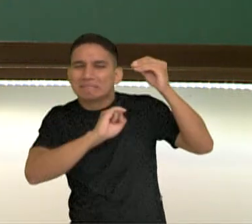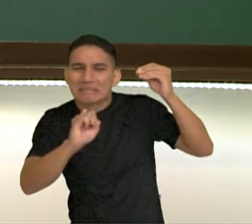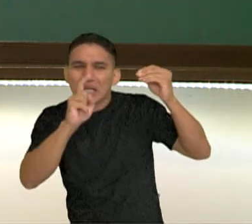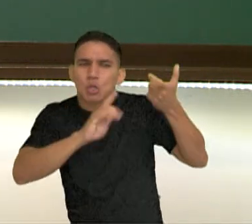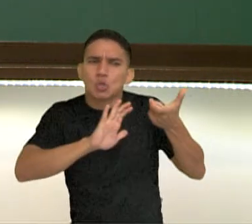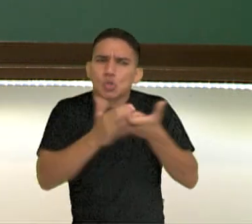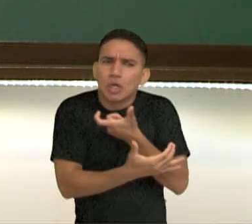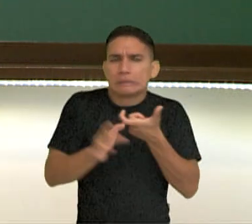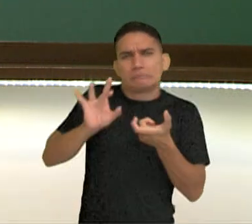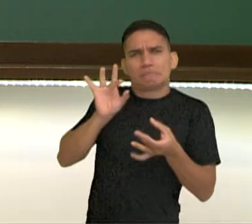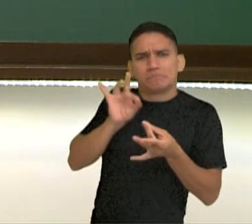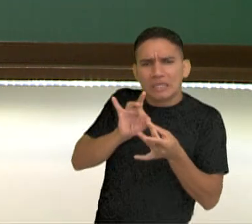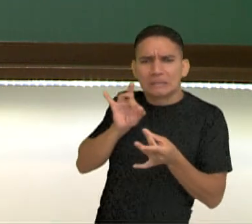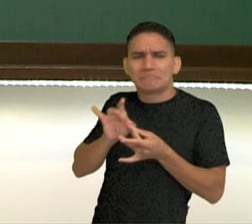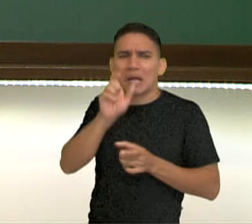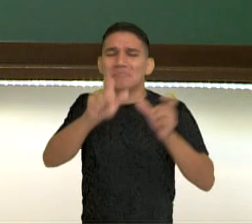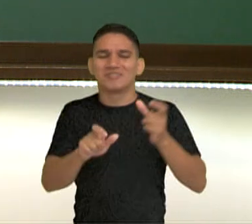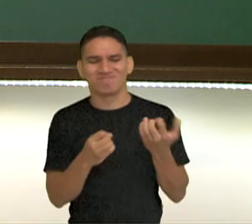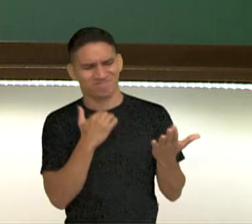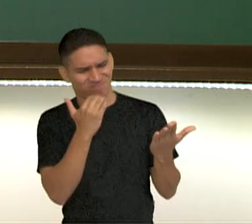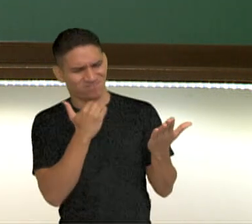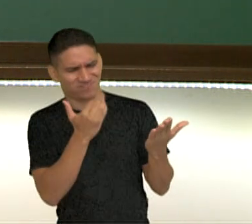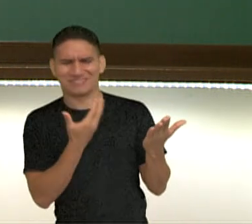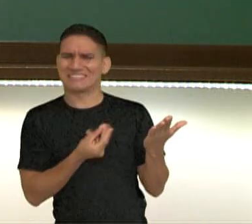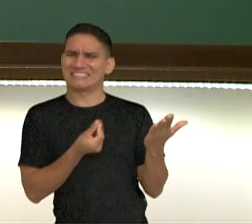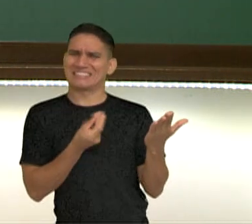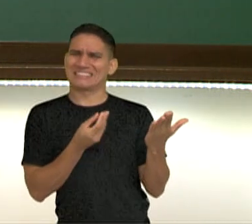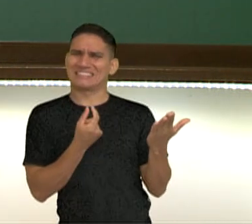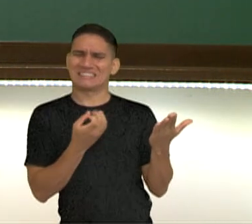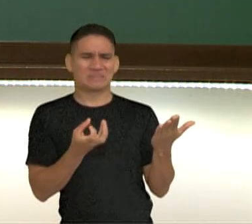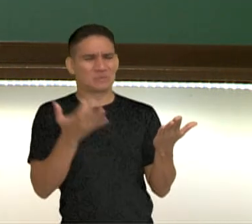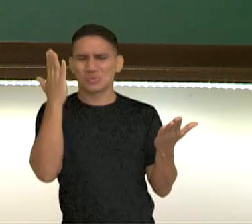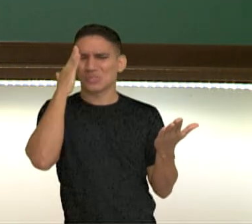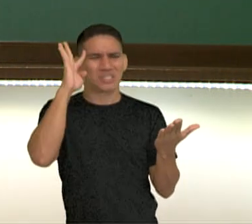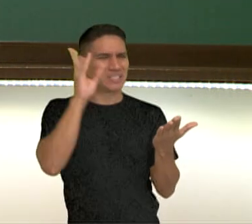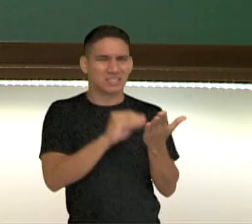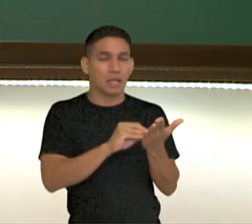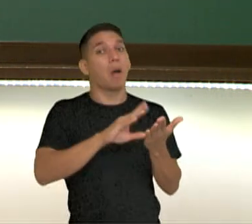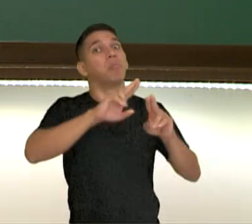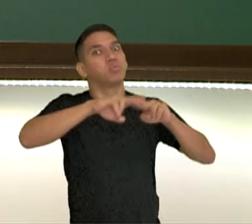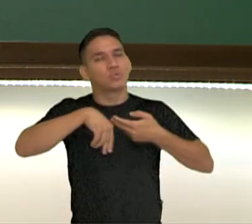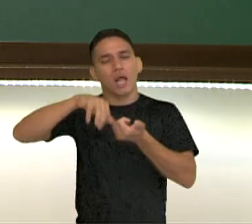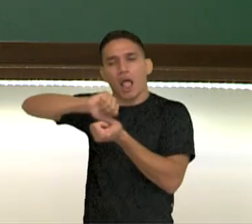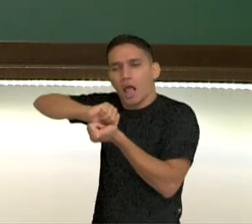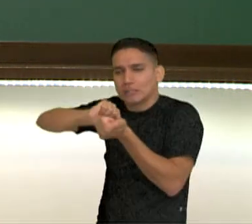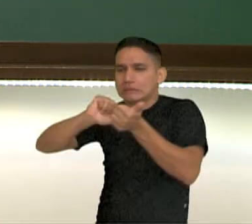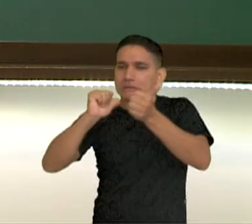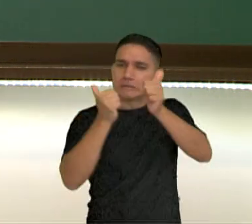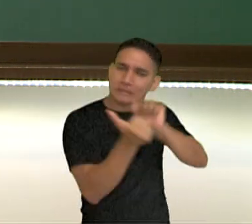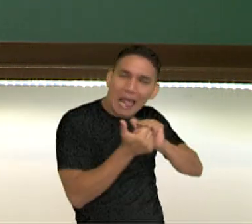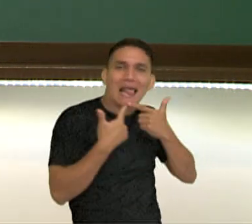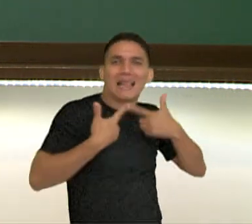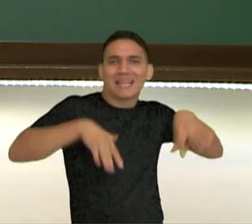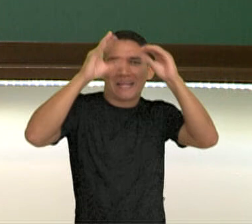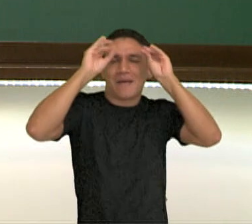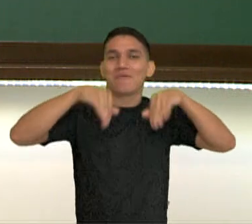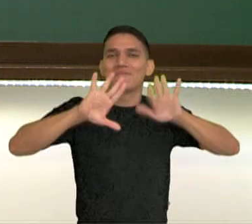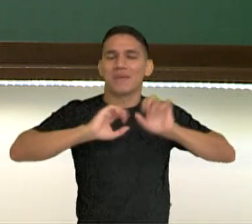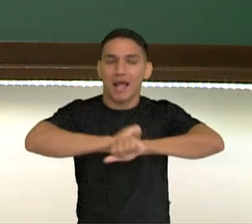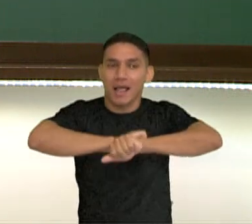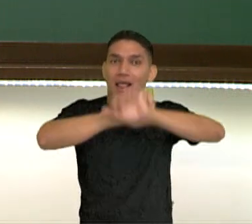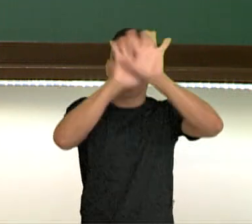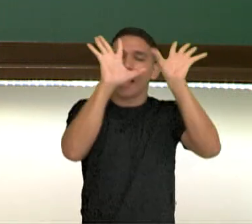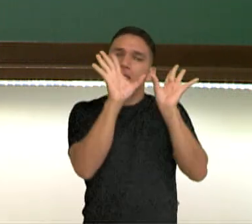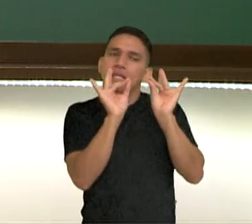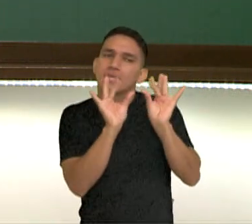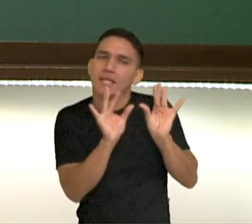difícil, as pessoas não vão conseguir ler esse texto, não é mesmo? Então, eles tentam fazer aí uma linguagem mais acessível,